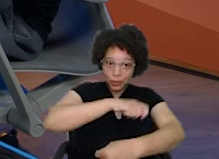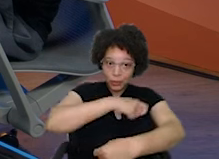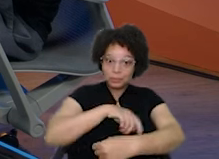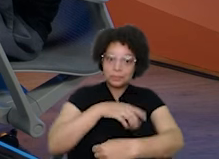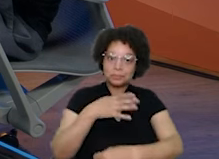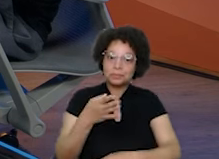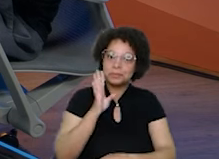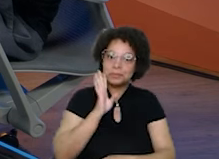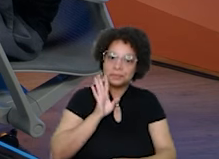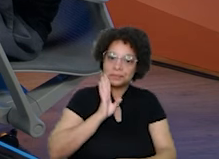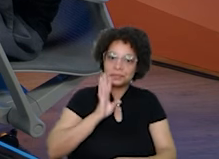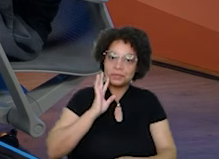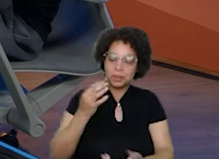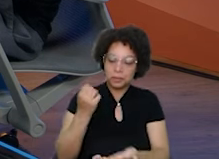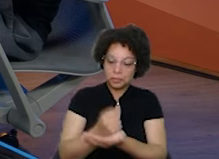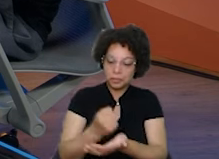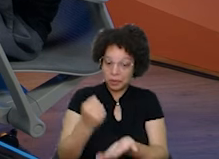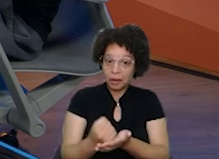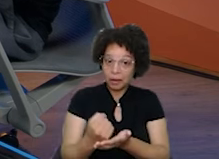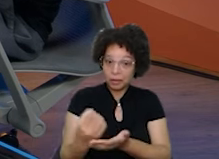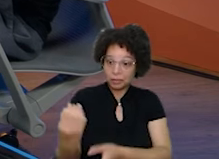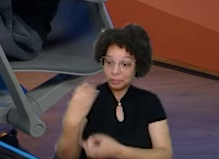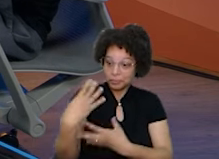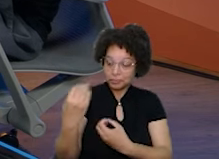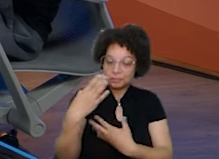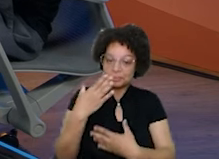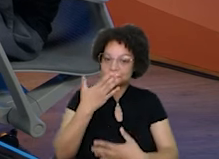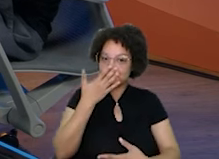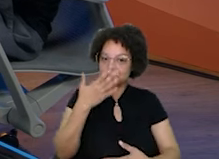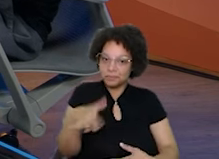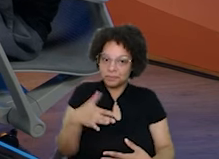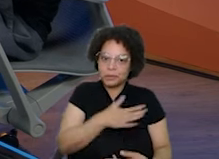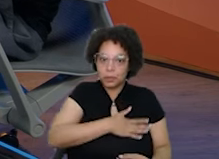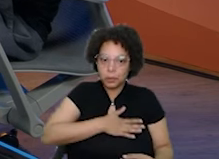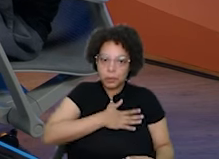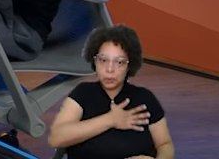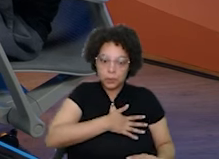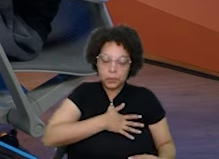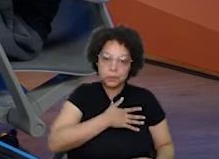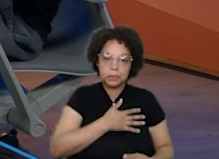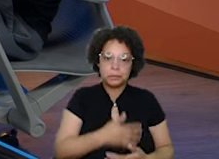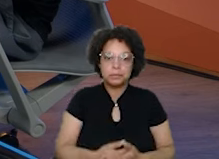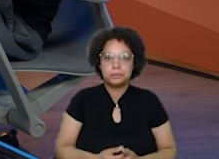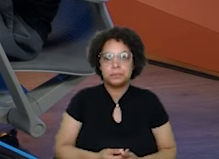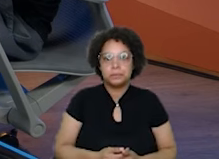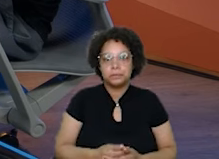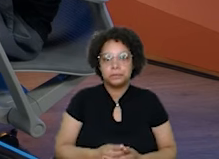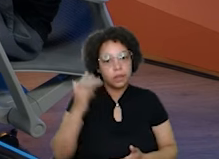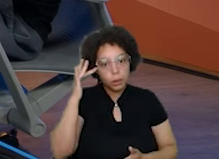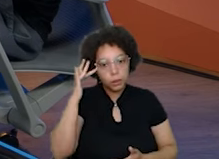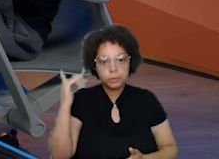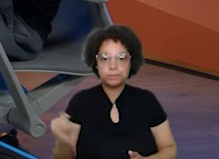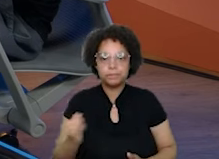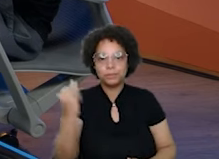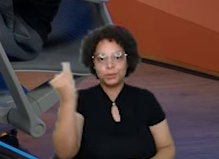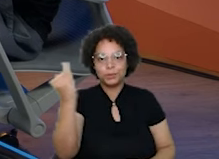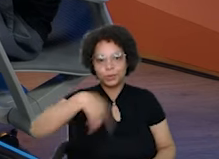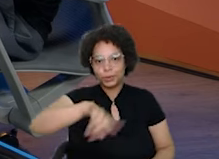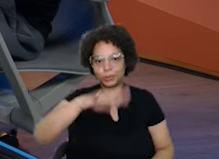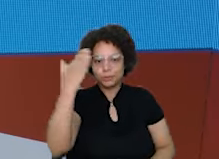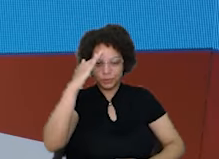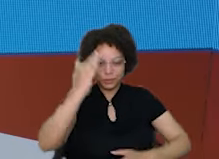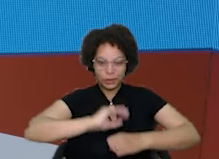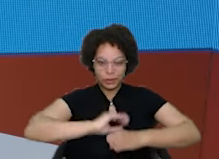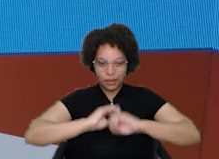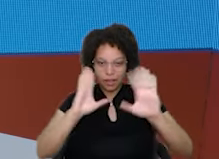mar porque ela ela me trouxe ela me deu uma ideia me trouxe uma inspiração Então acho que é importante também a gente entender isso porque isso